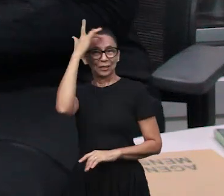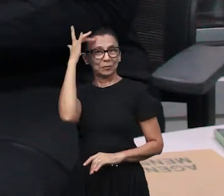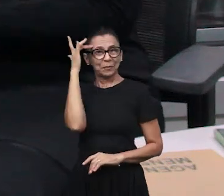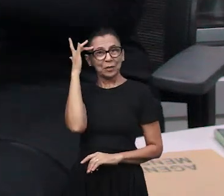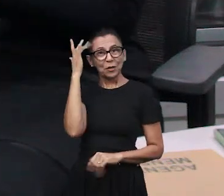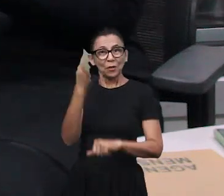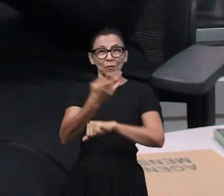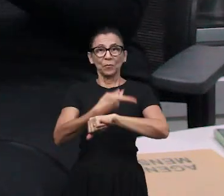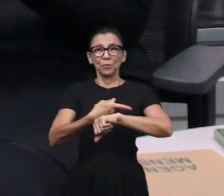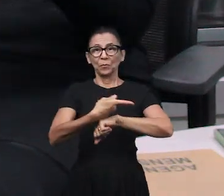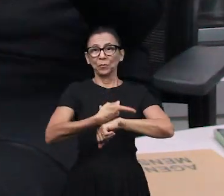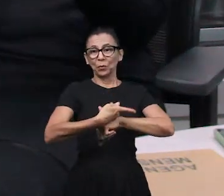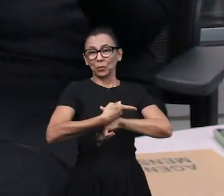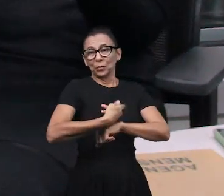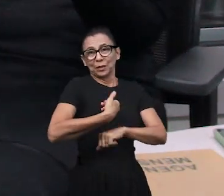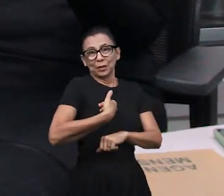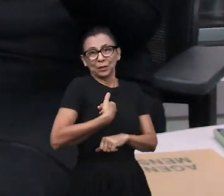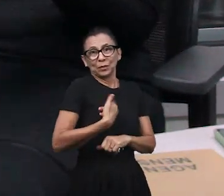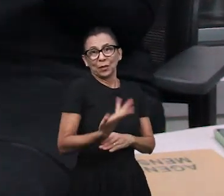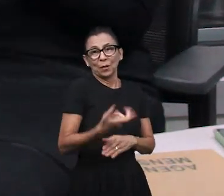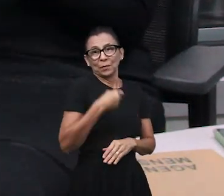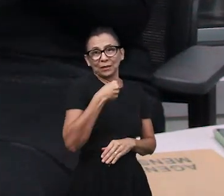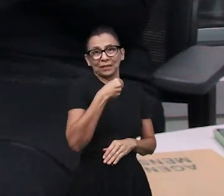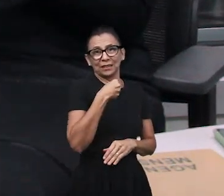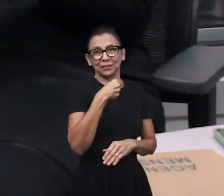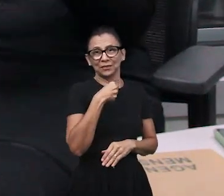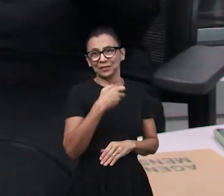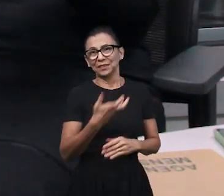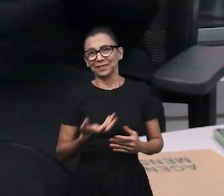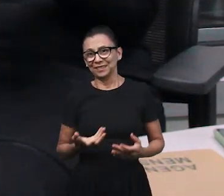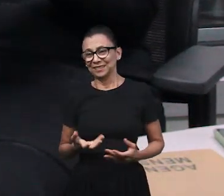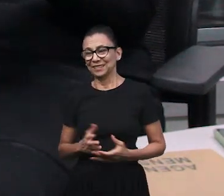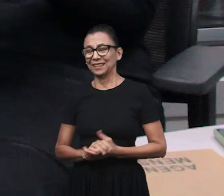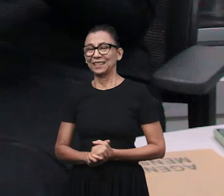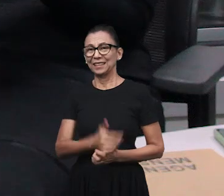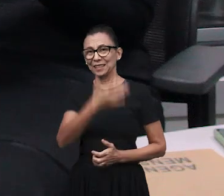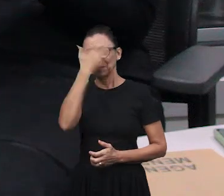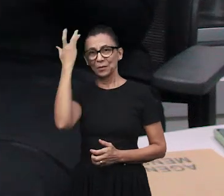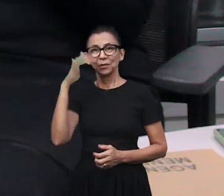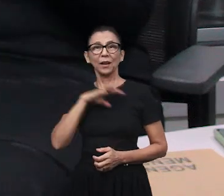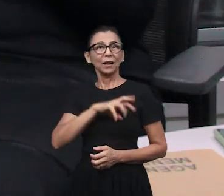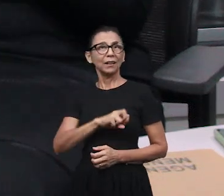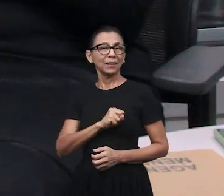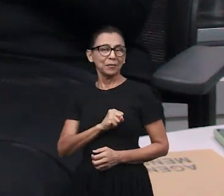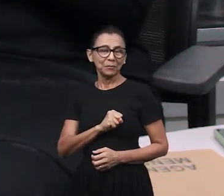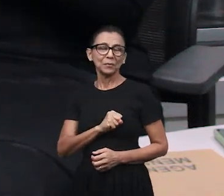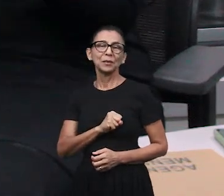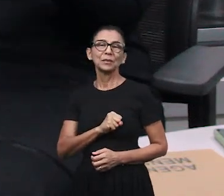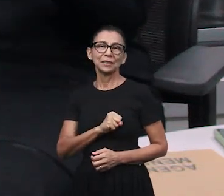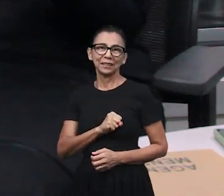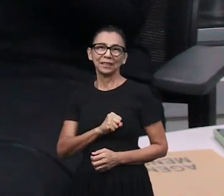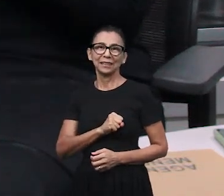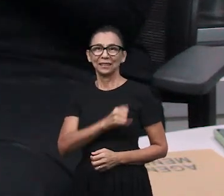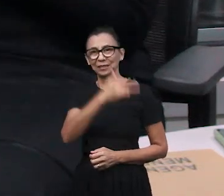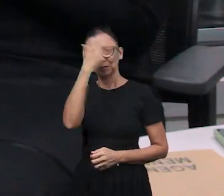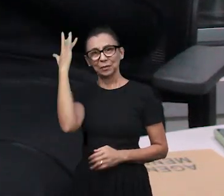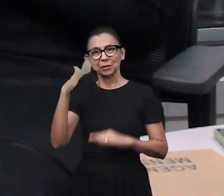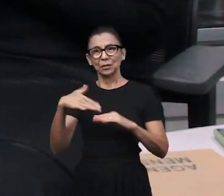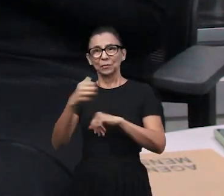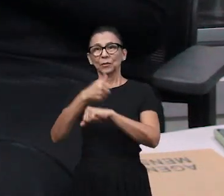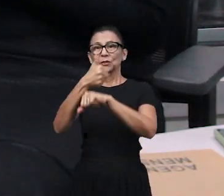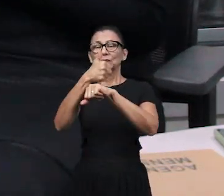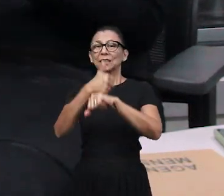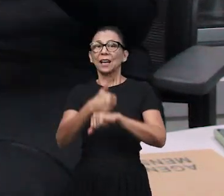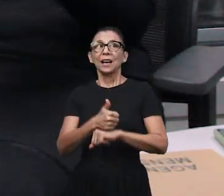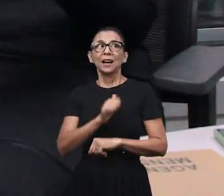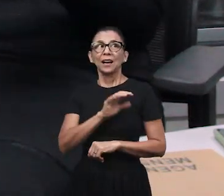Tem. Hoje, inclusive, os que já foram entrevistados, isso vale ressaltar, eles gostam. Eles amam, os profissionais amam participar